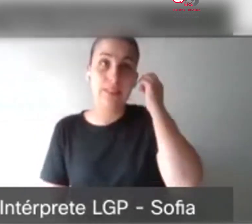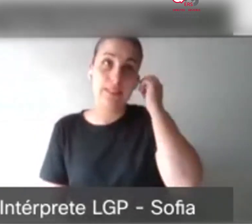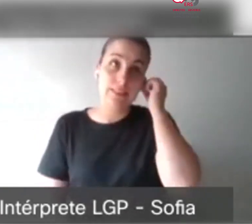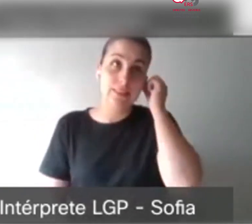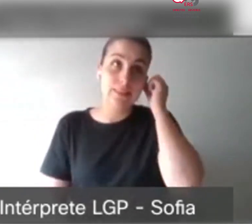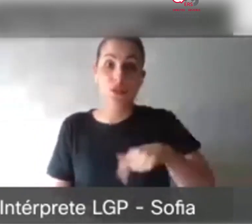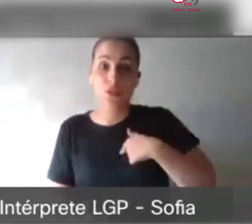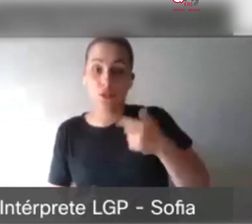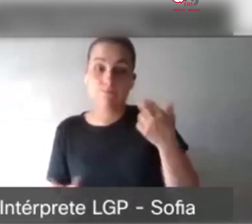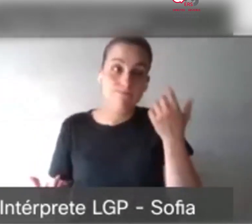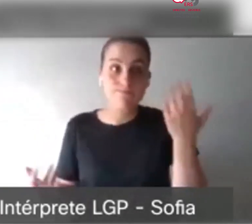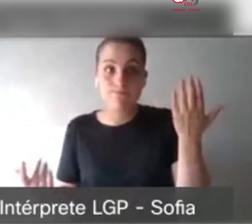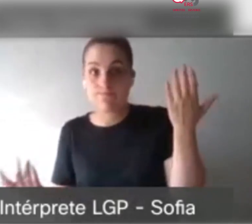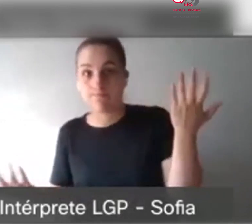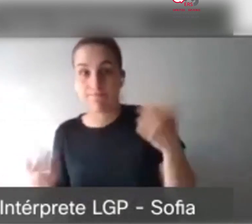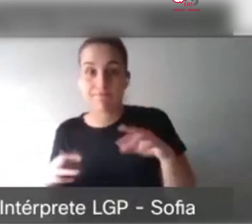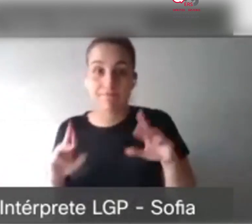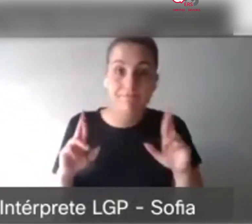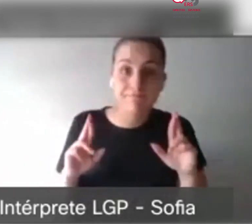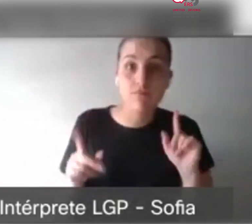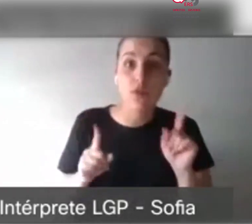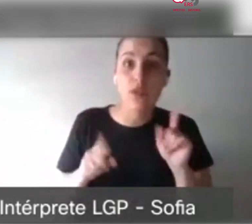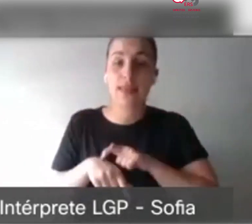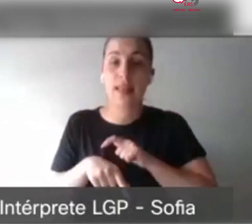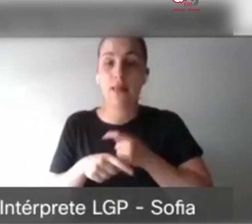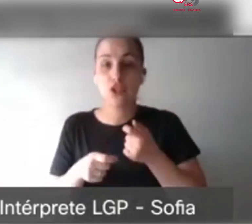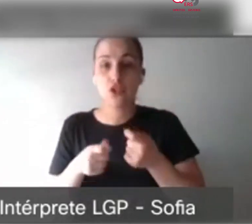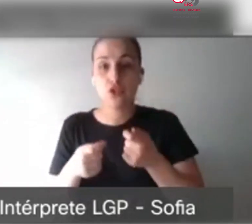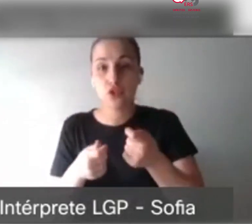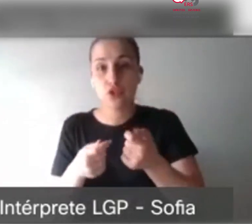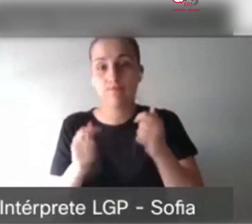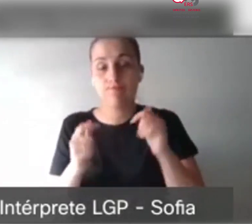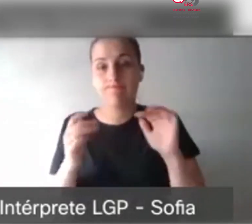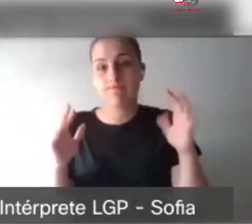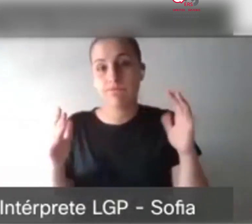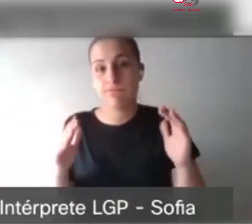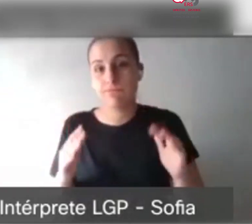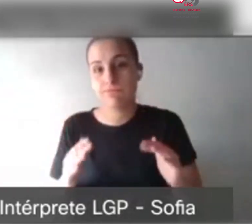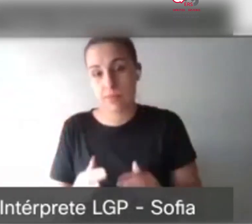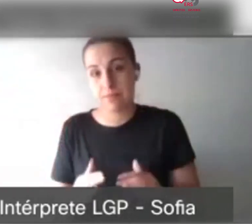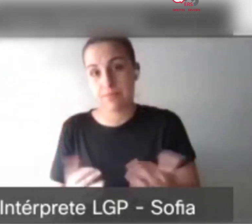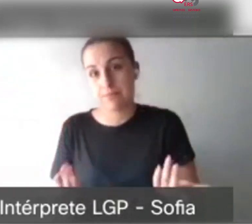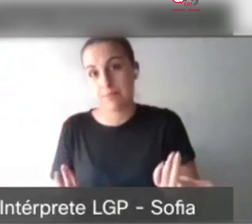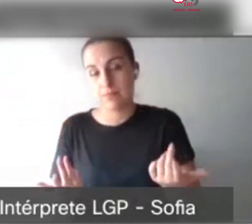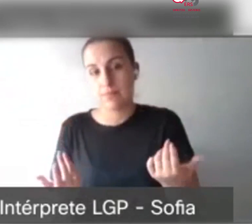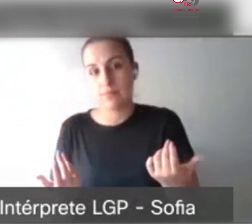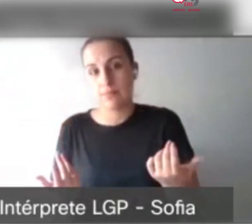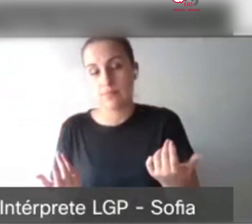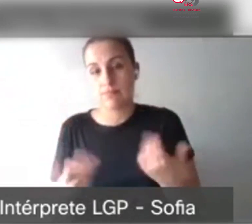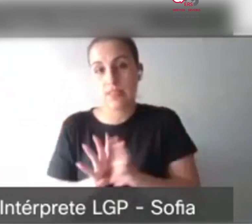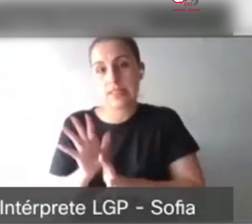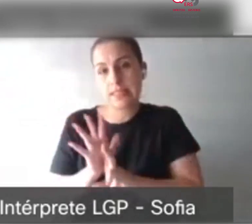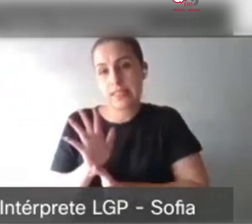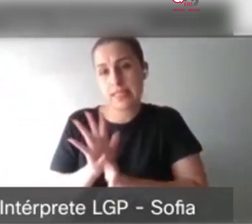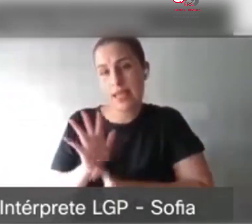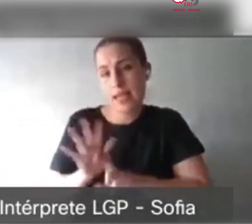que nós estivéssemos progressivamente a abandonar a restabelecer, digamos assim, as regras